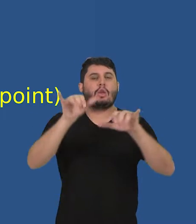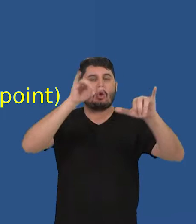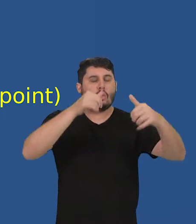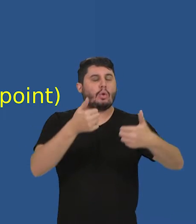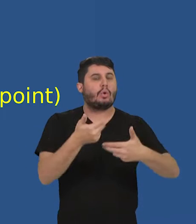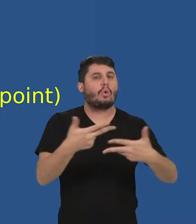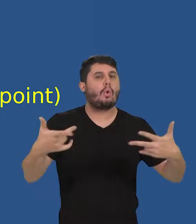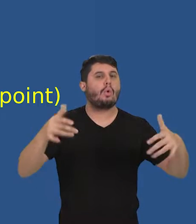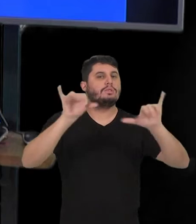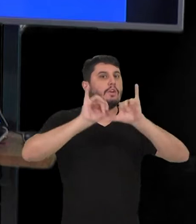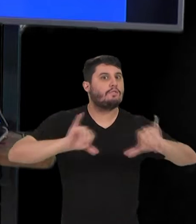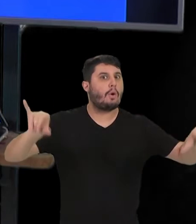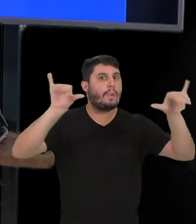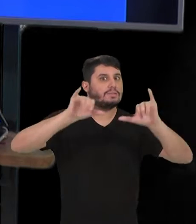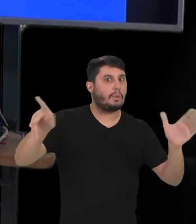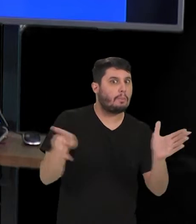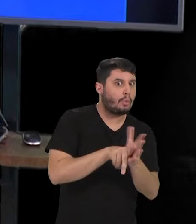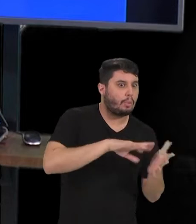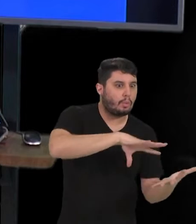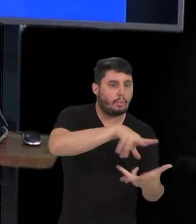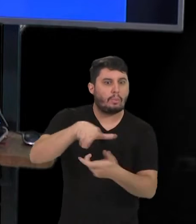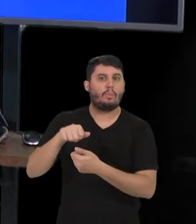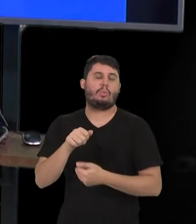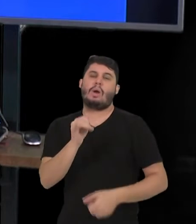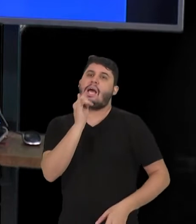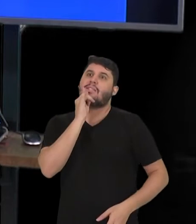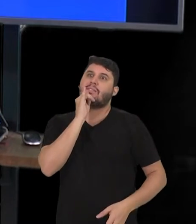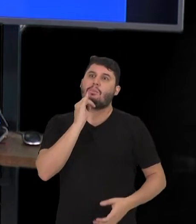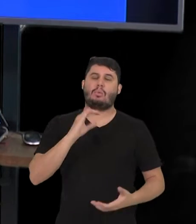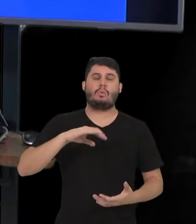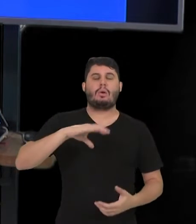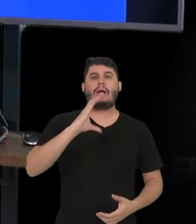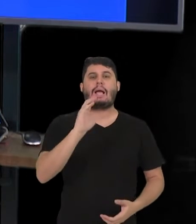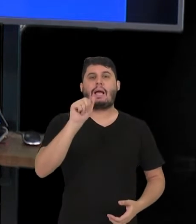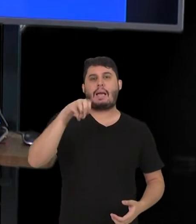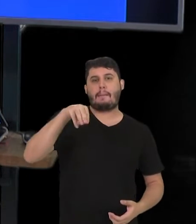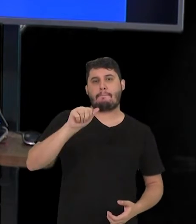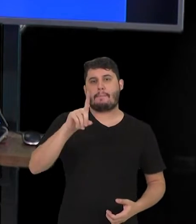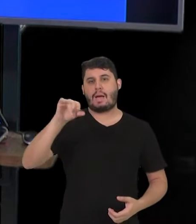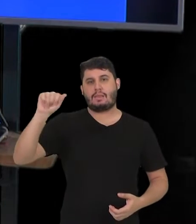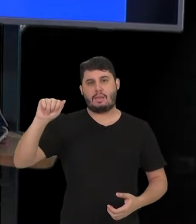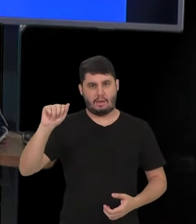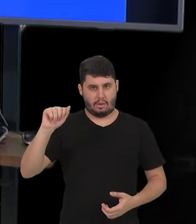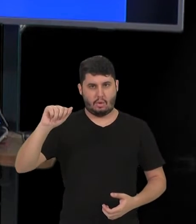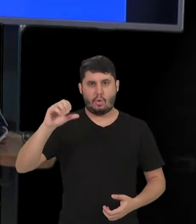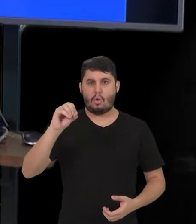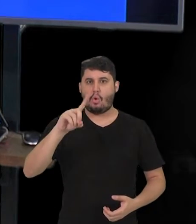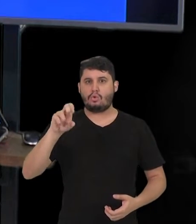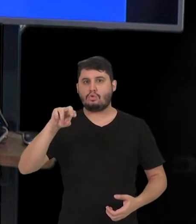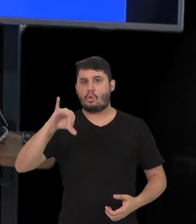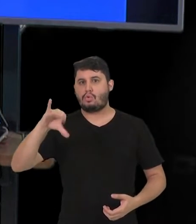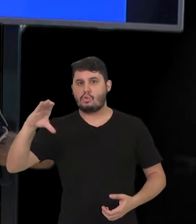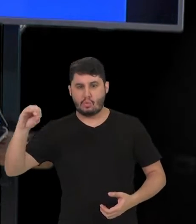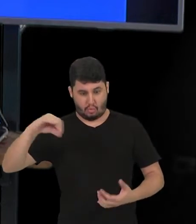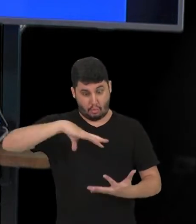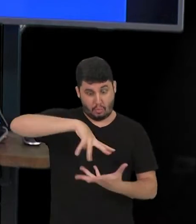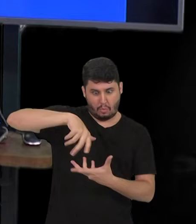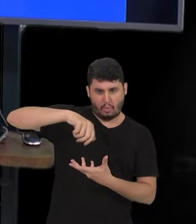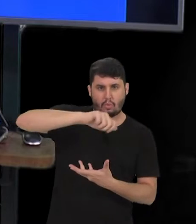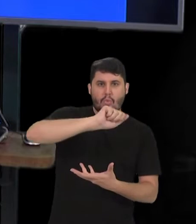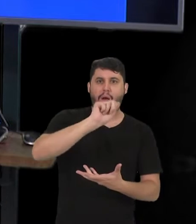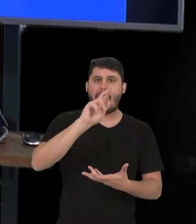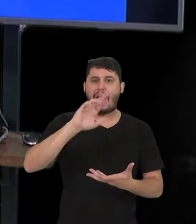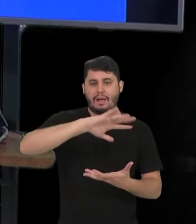nem falar dessa doença, desse vírus, mas qualquer outro ponto, camada de ozônio. Então, se você está atento ao que está acontecendo na camada de ozônio e o